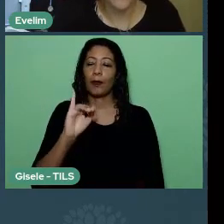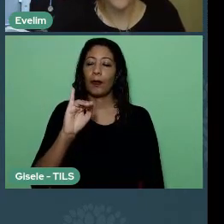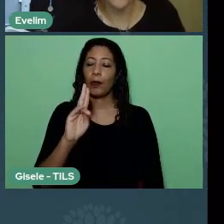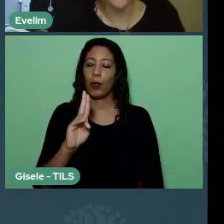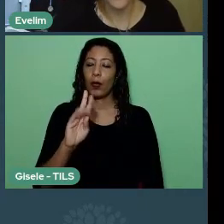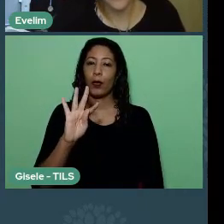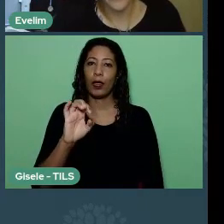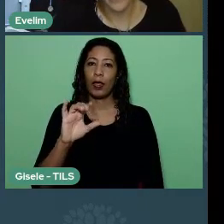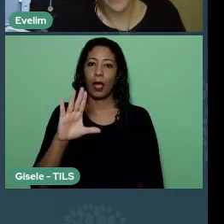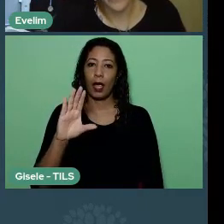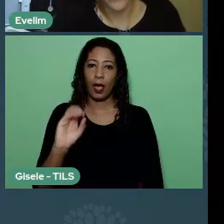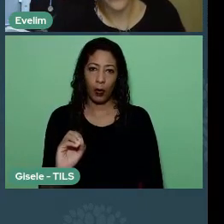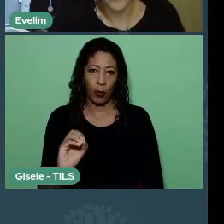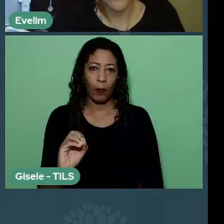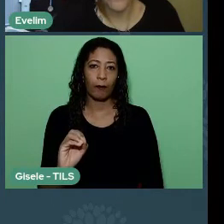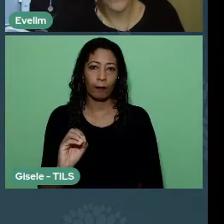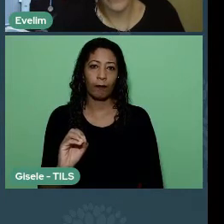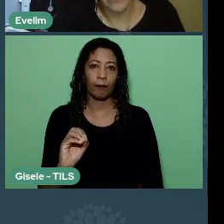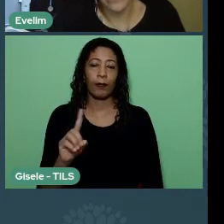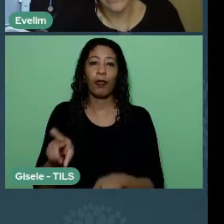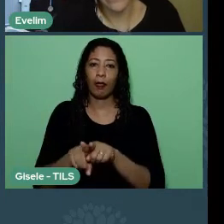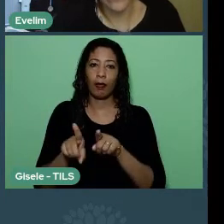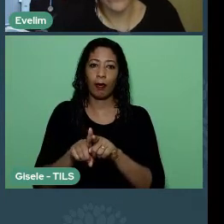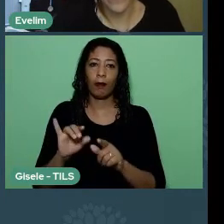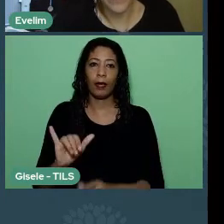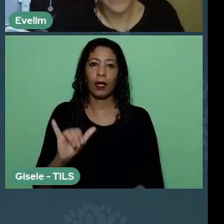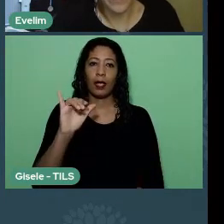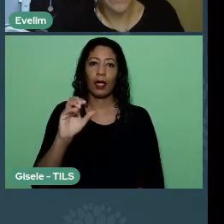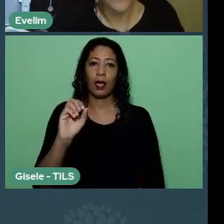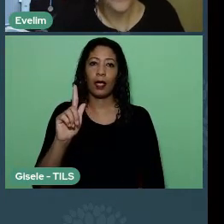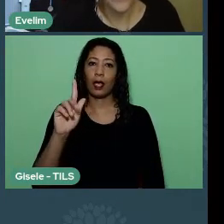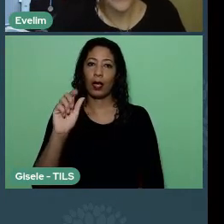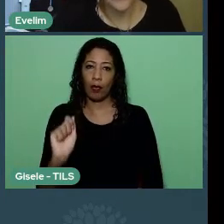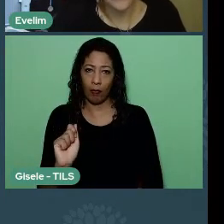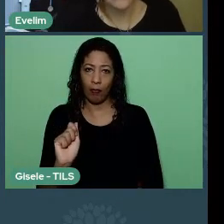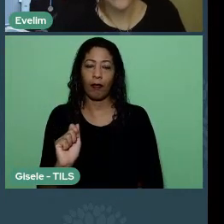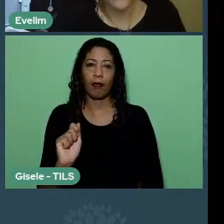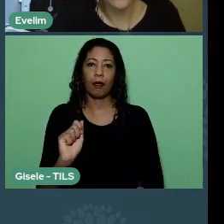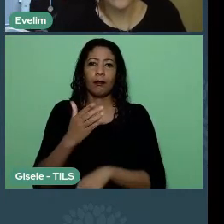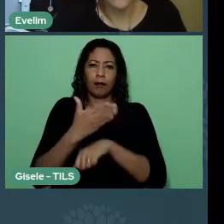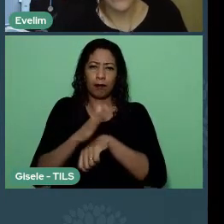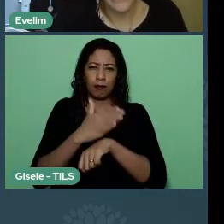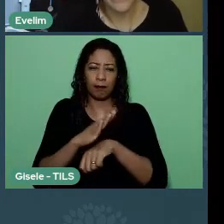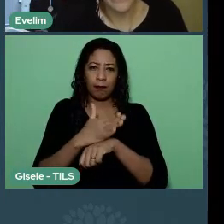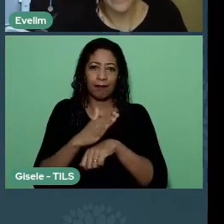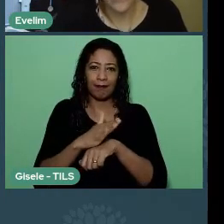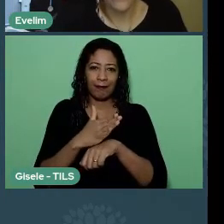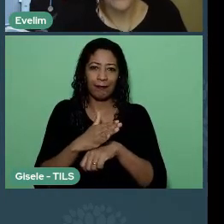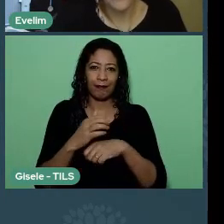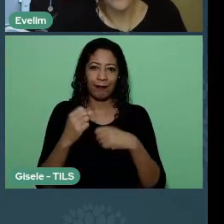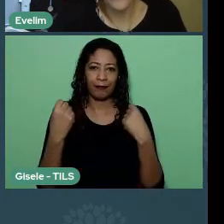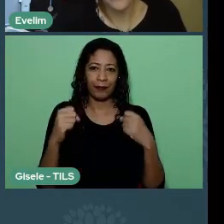método Papworth e a yoga, os exercícios pranayama, e eles mostram a melhora,